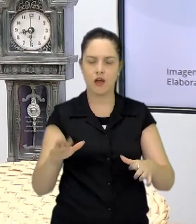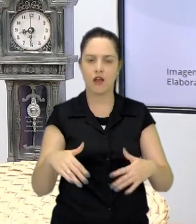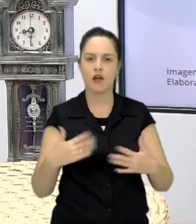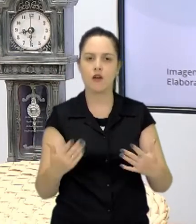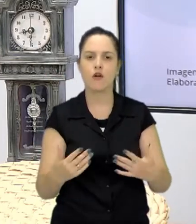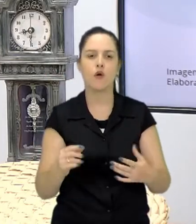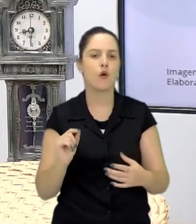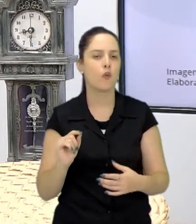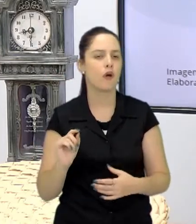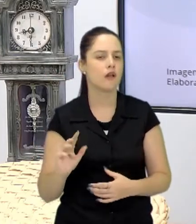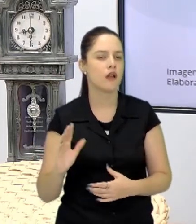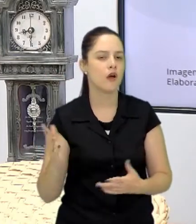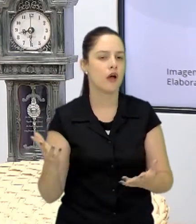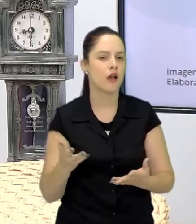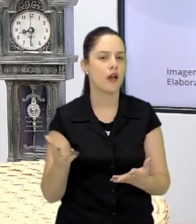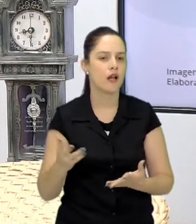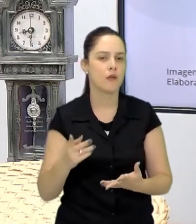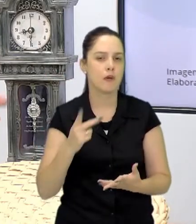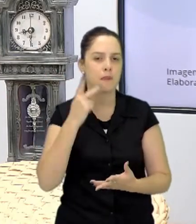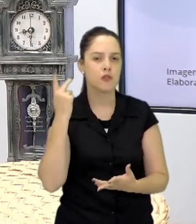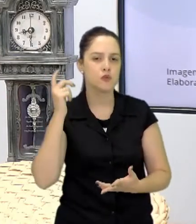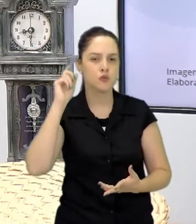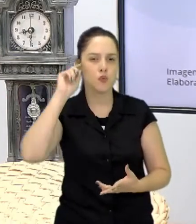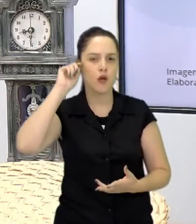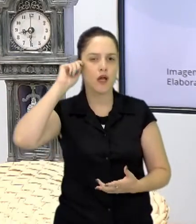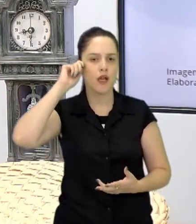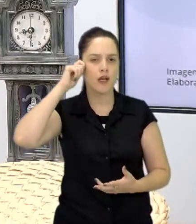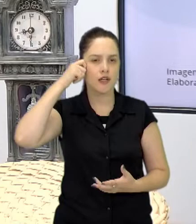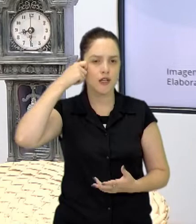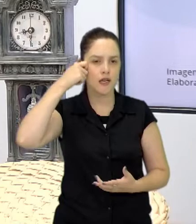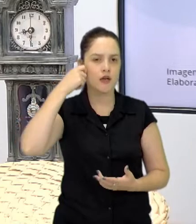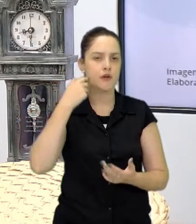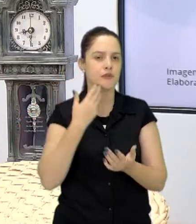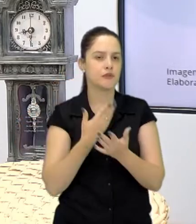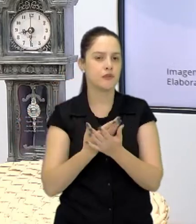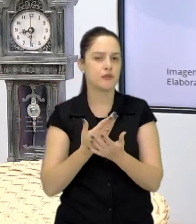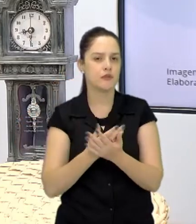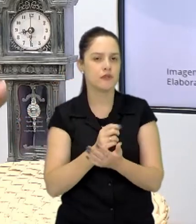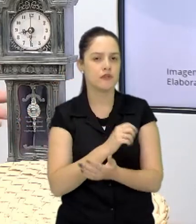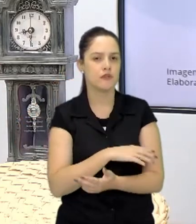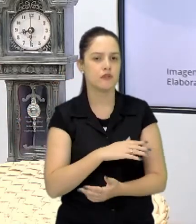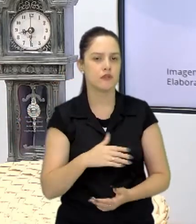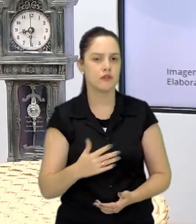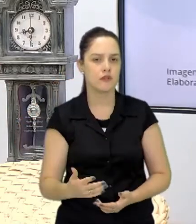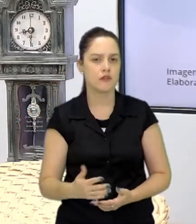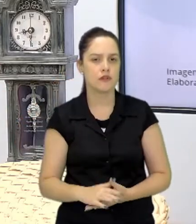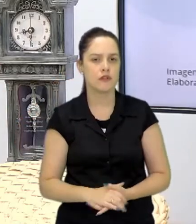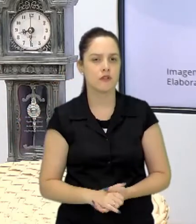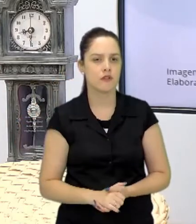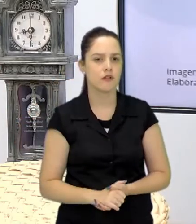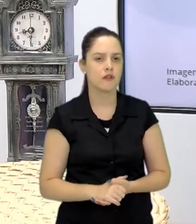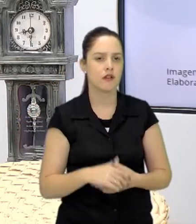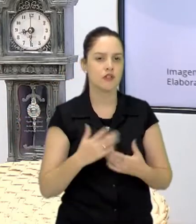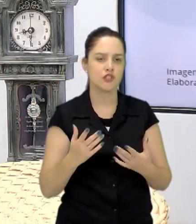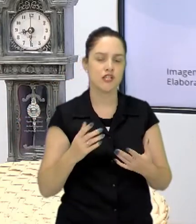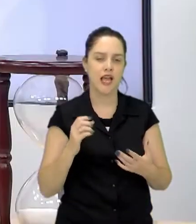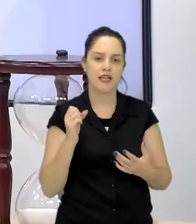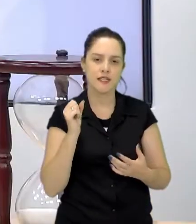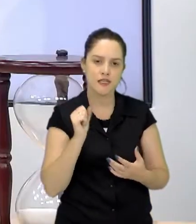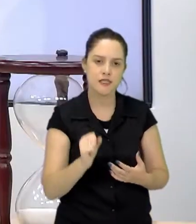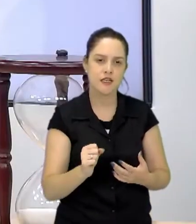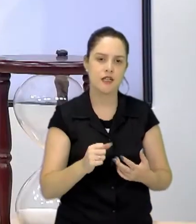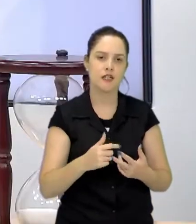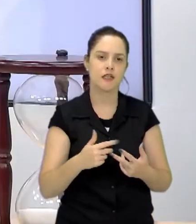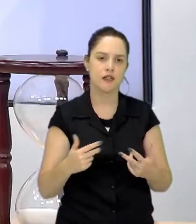Agora, quando é uma pessoa negra, ele já não chama de estudante, nem de administrador, vai chamar de assassino. Nem de suspeita. E